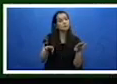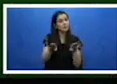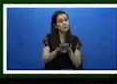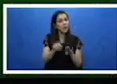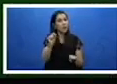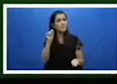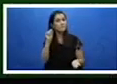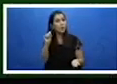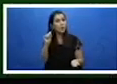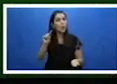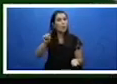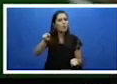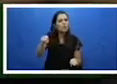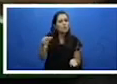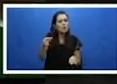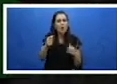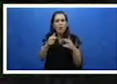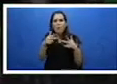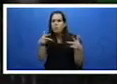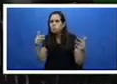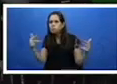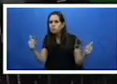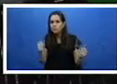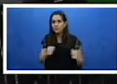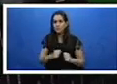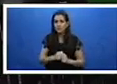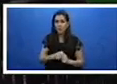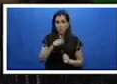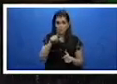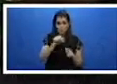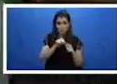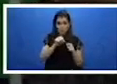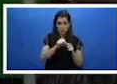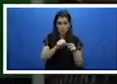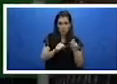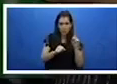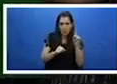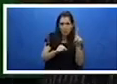pontuação. Isso, você deu o recuo do parágrafo,